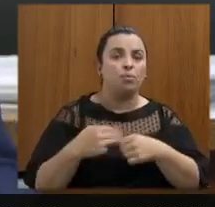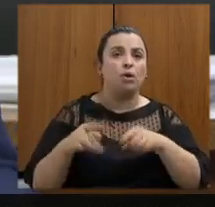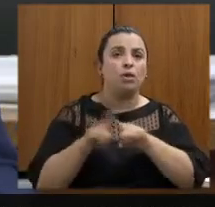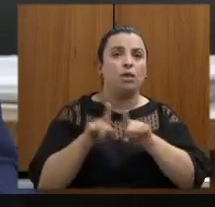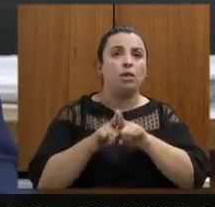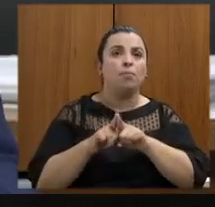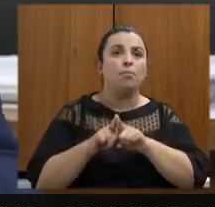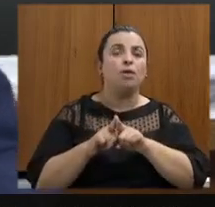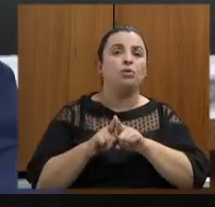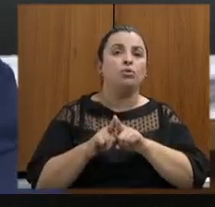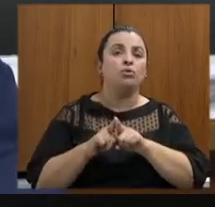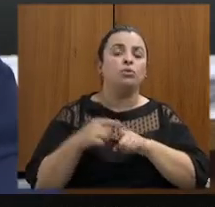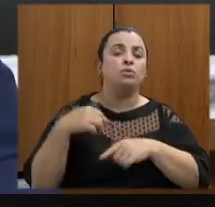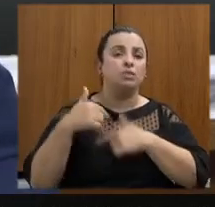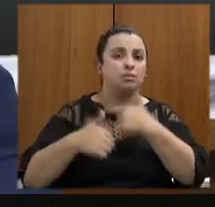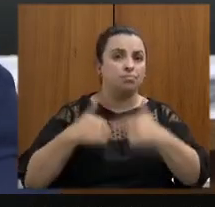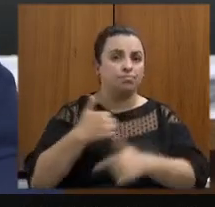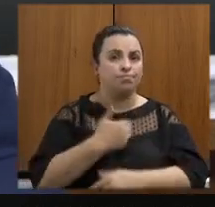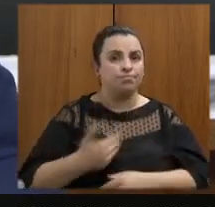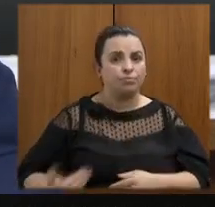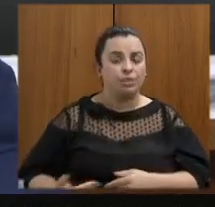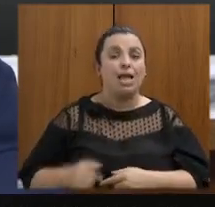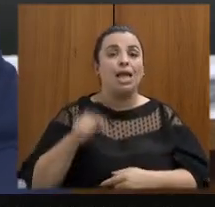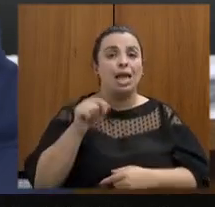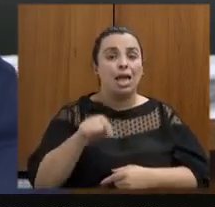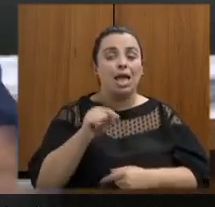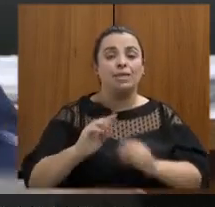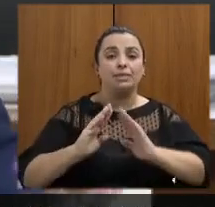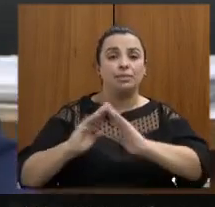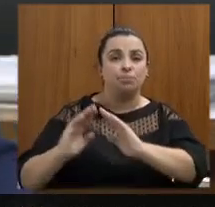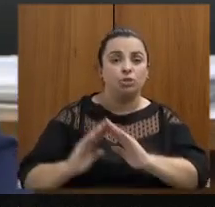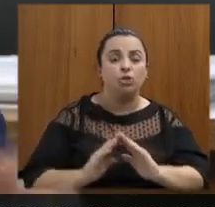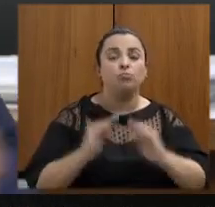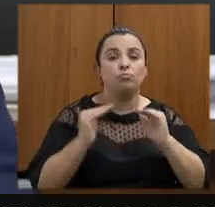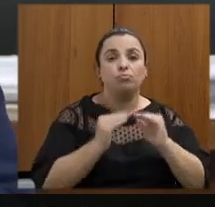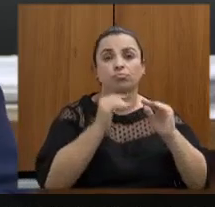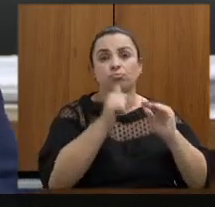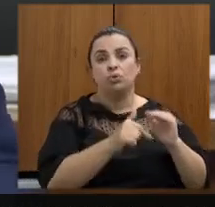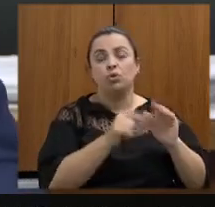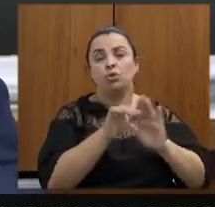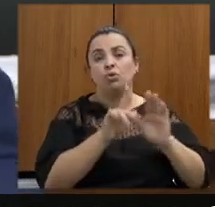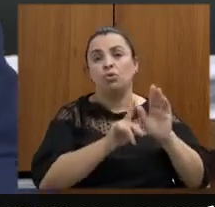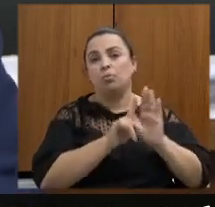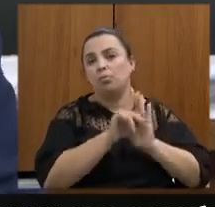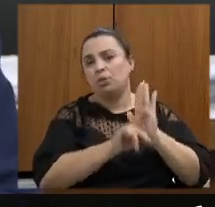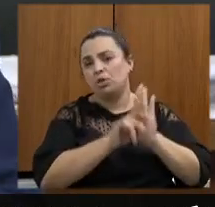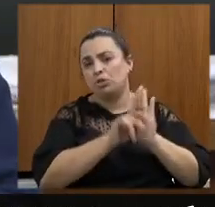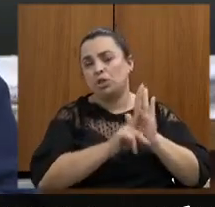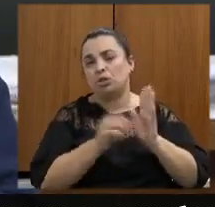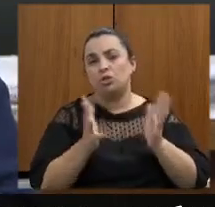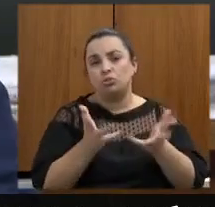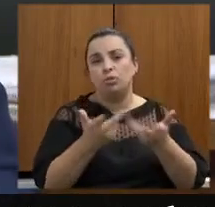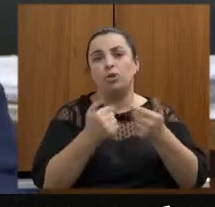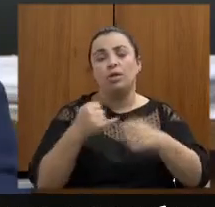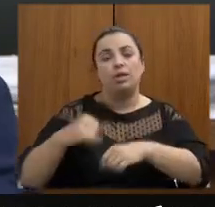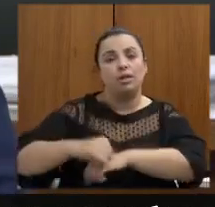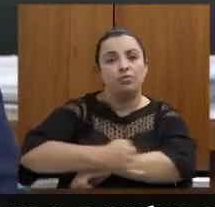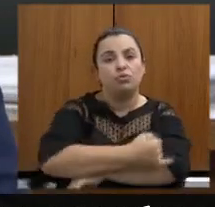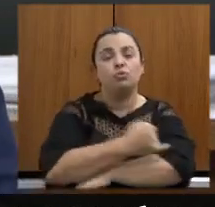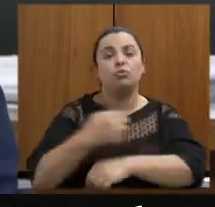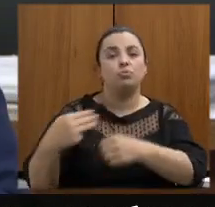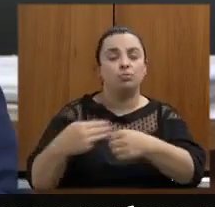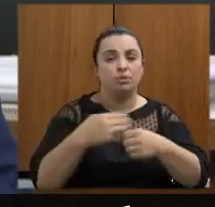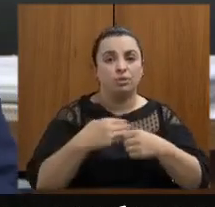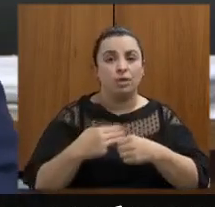que tais demandas condizem com projeto de melhorias da infraestrutura dos municípios na ação de execução do padrão